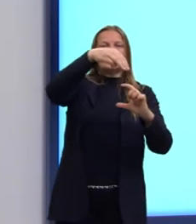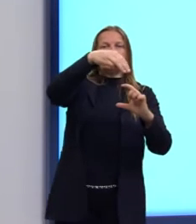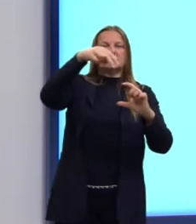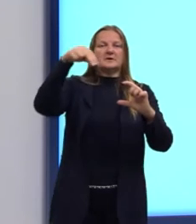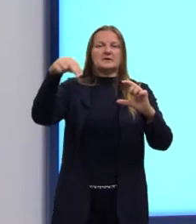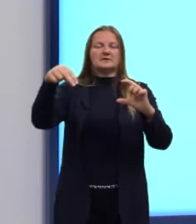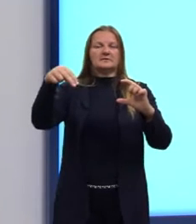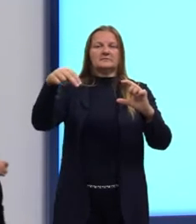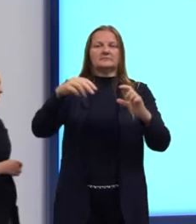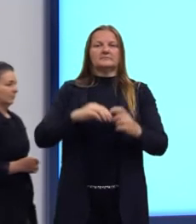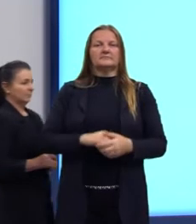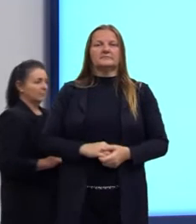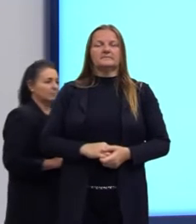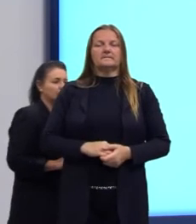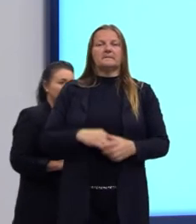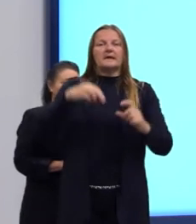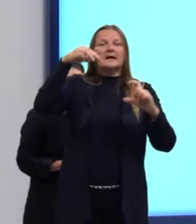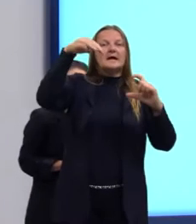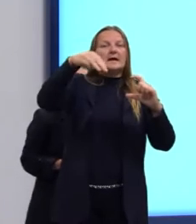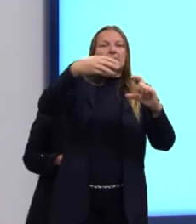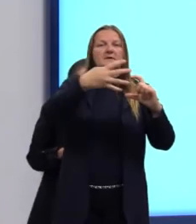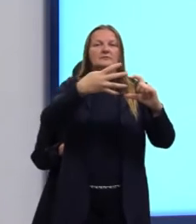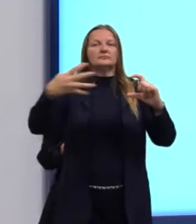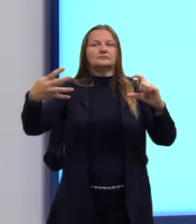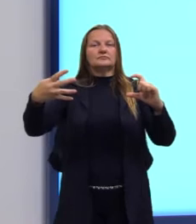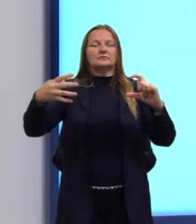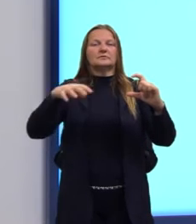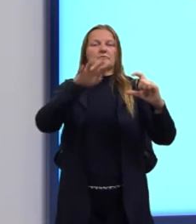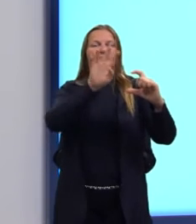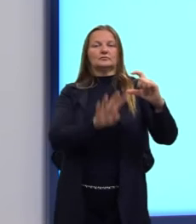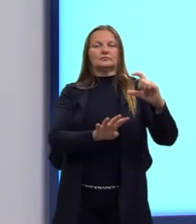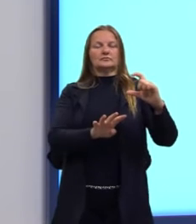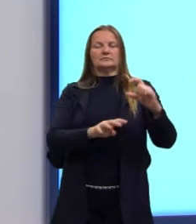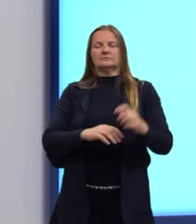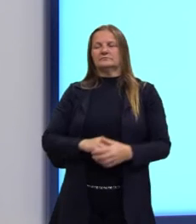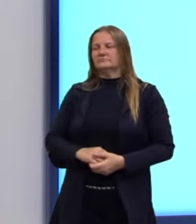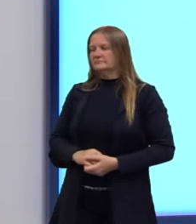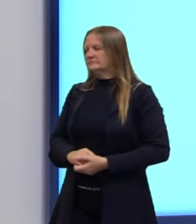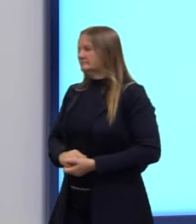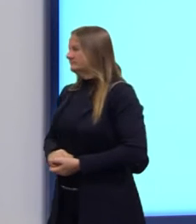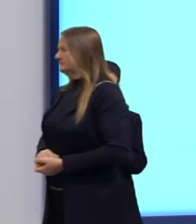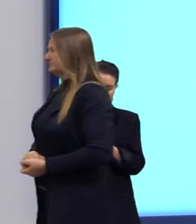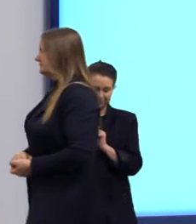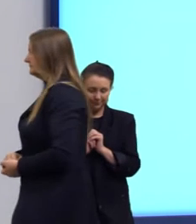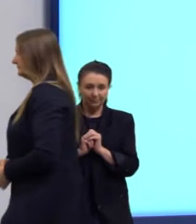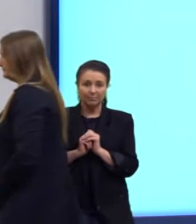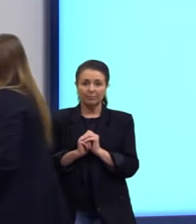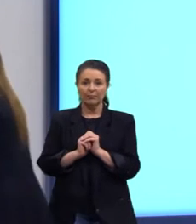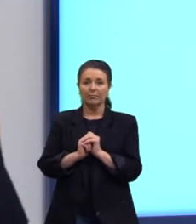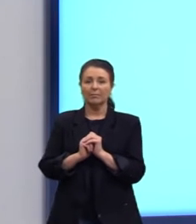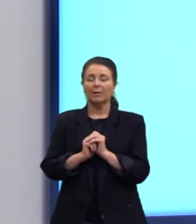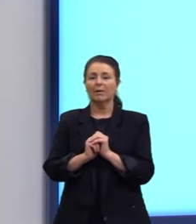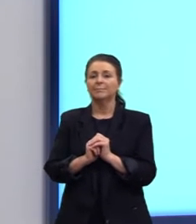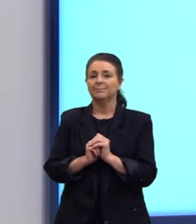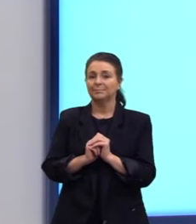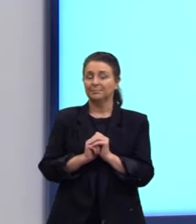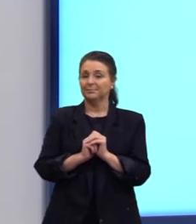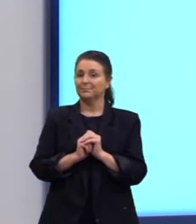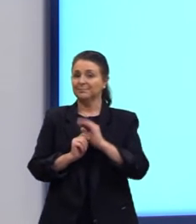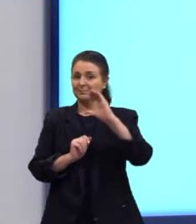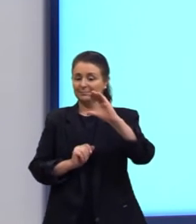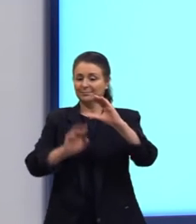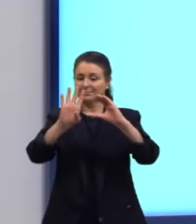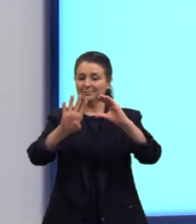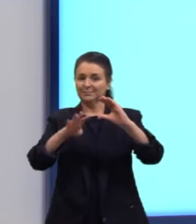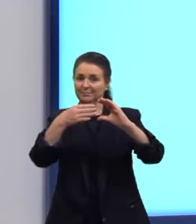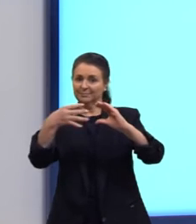e o n tá sempre gente linha depois coluna aqui eu trouxe uma matriz então para a